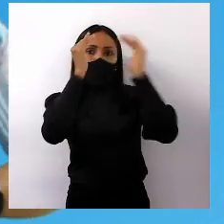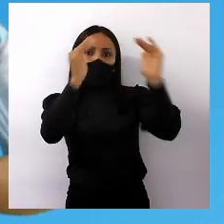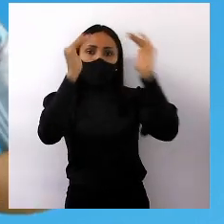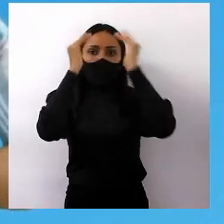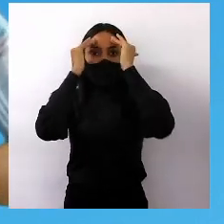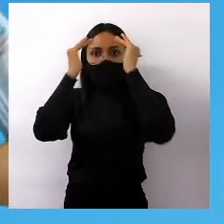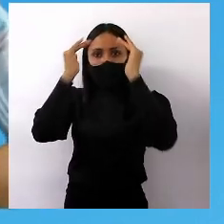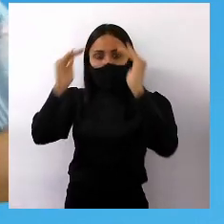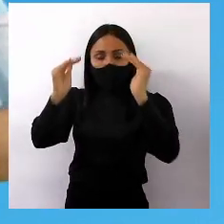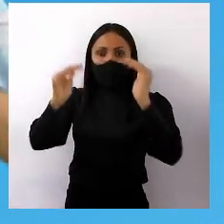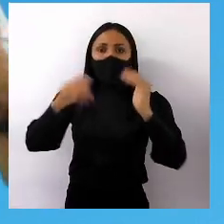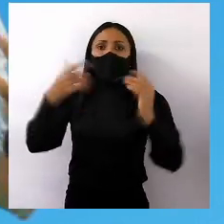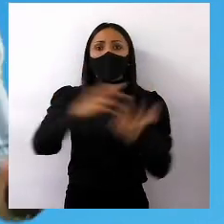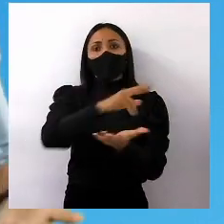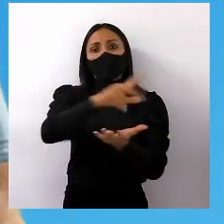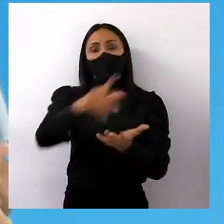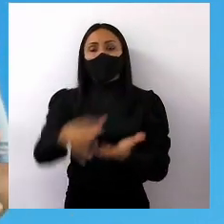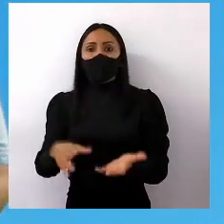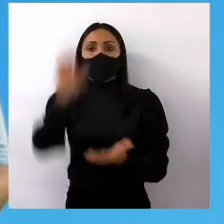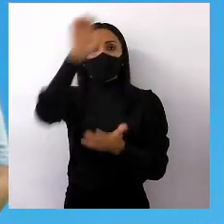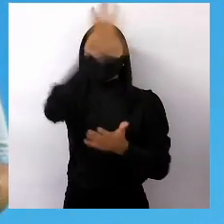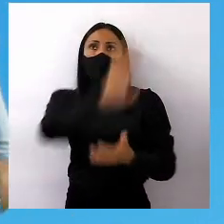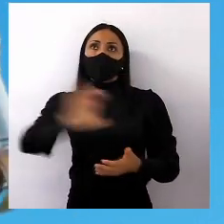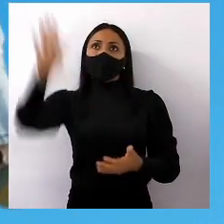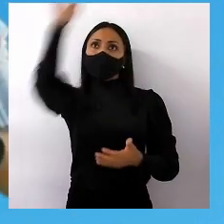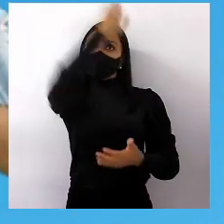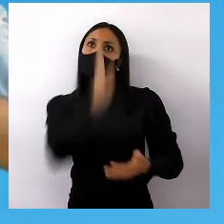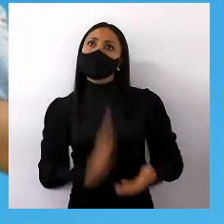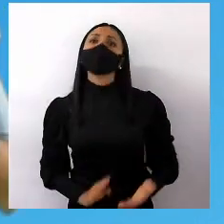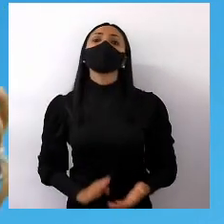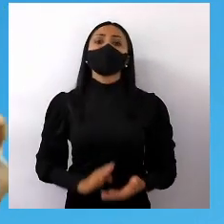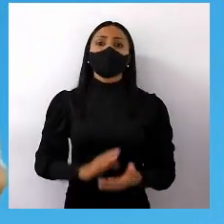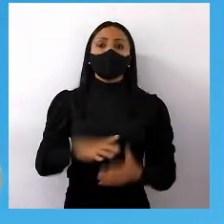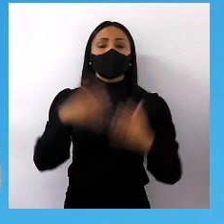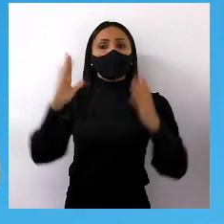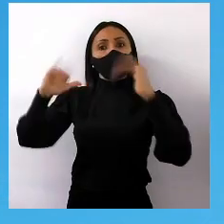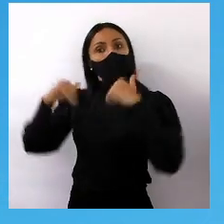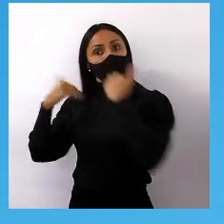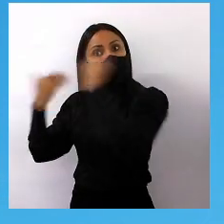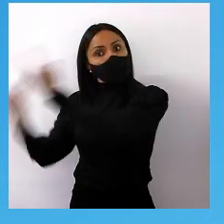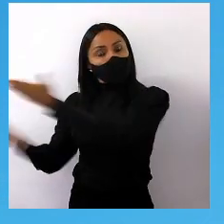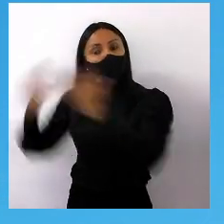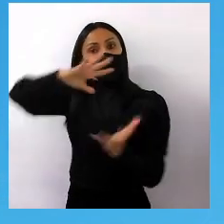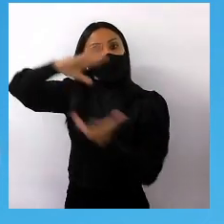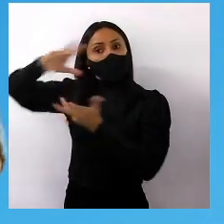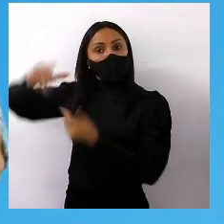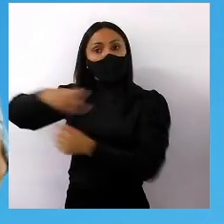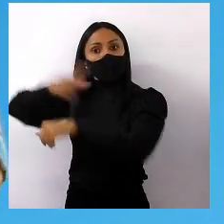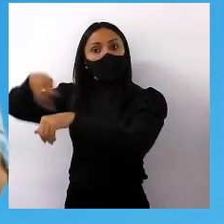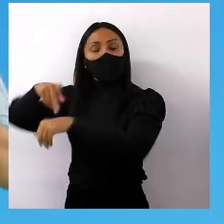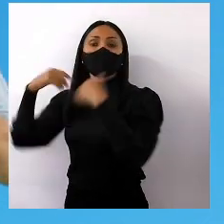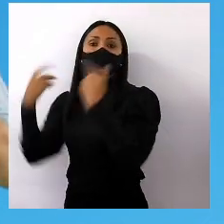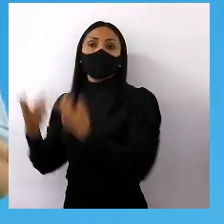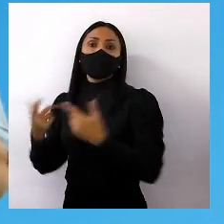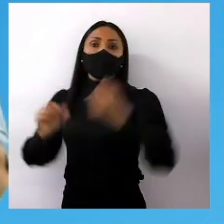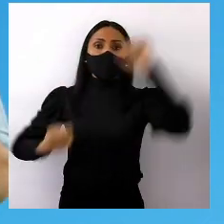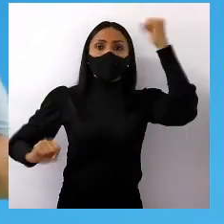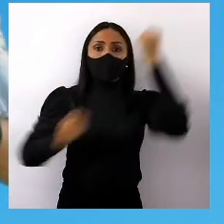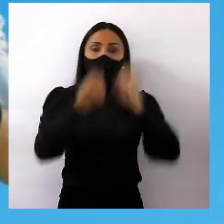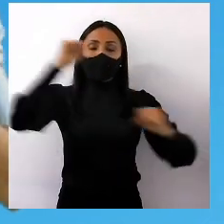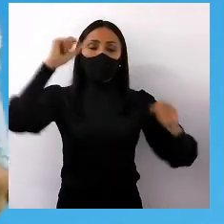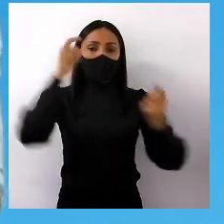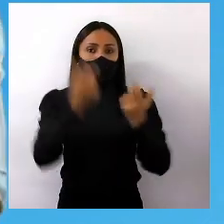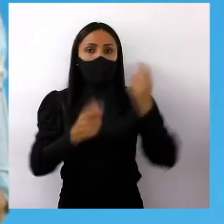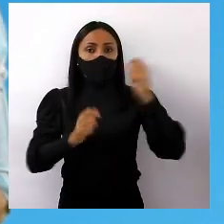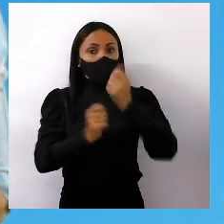levou-se para vários estados aqui no Brasil inteiro praticamente, mundo afora, levou o nosso frevo, o maracatu, o coco, ou seja, os